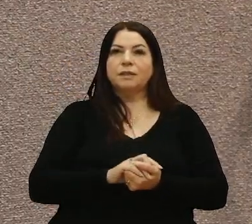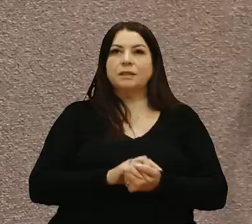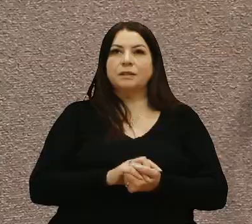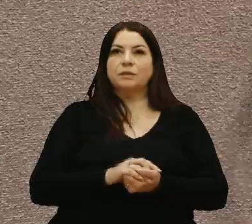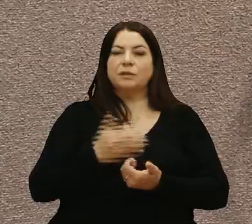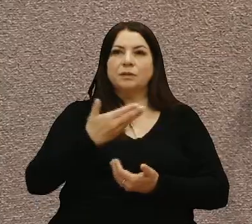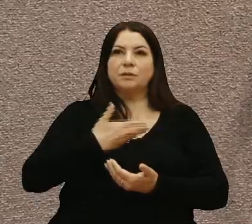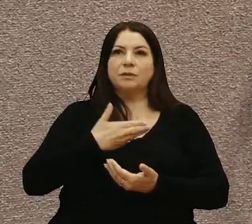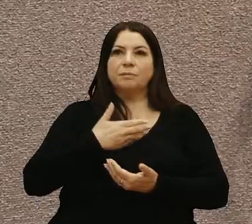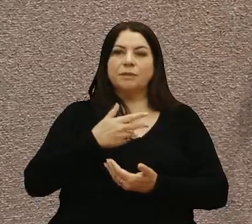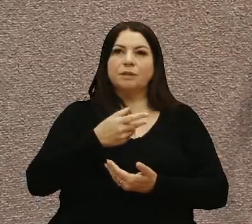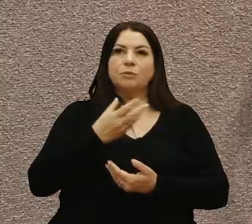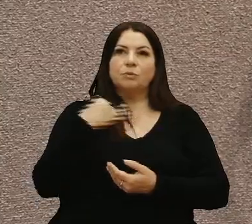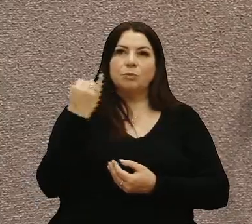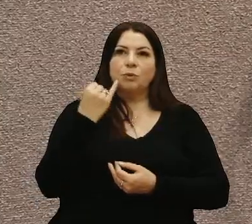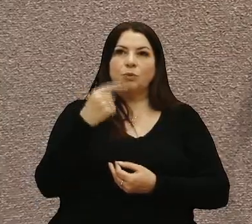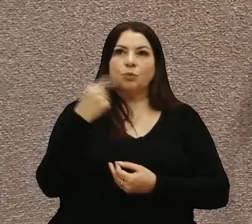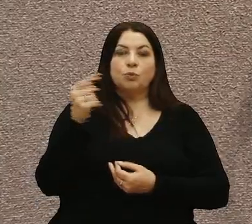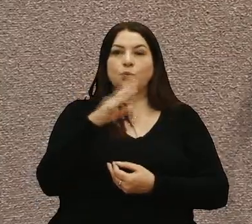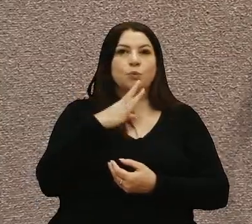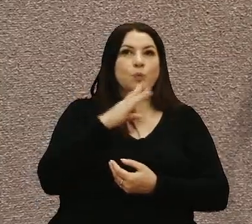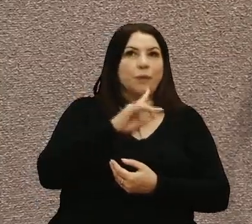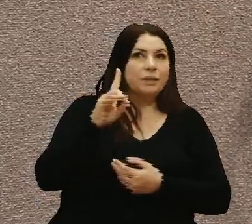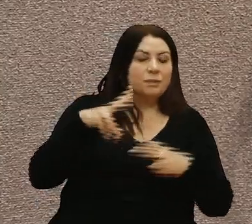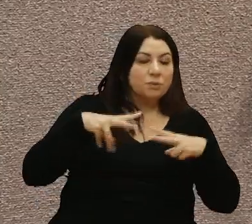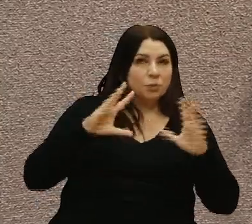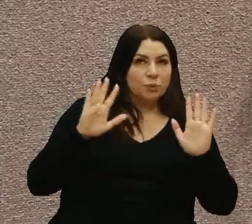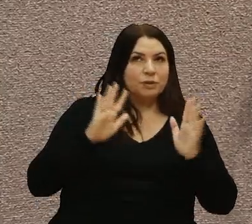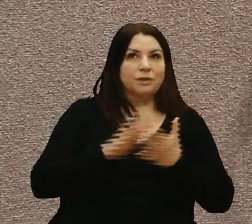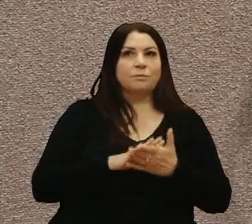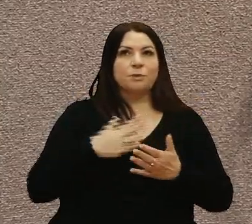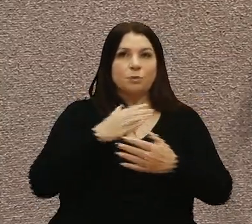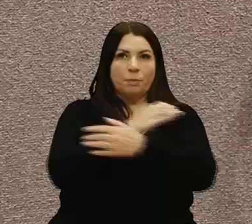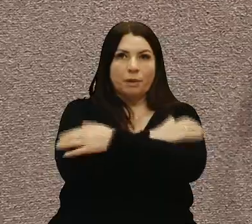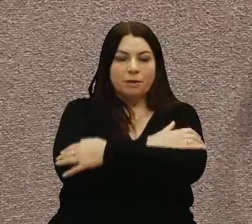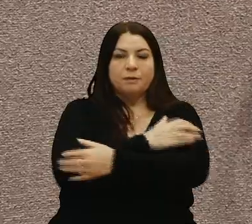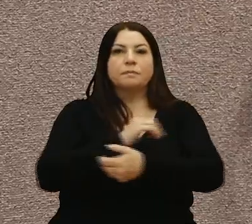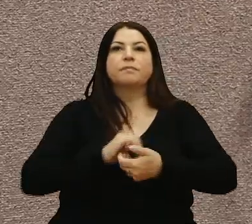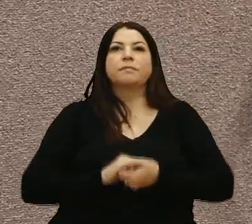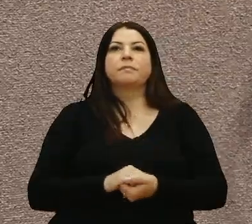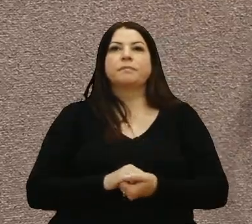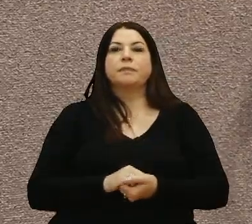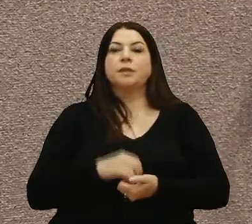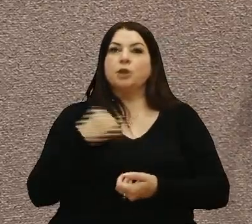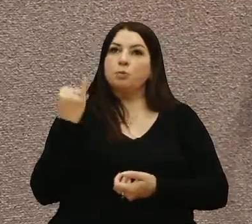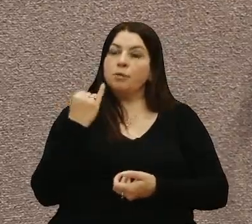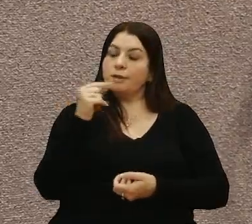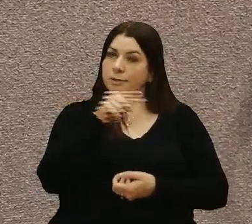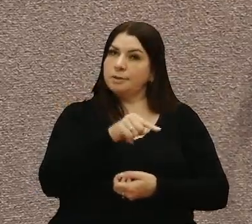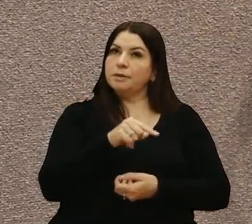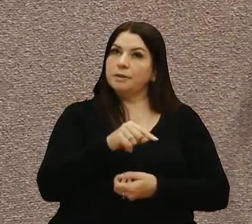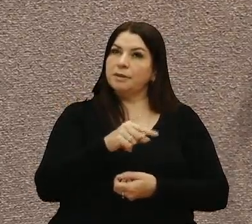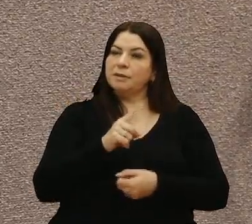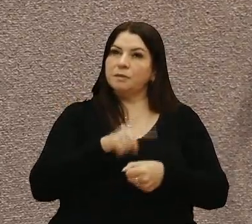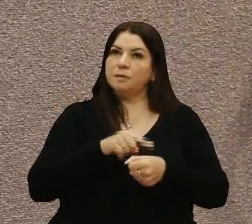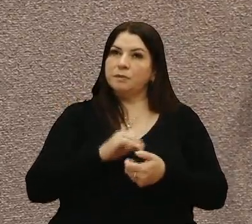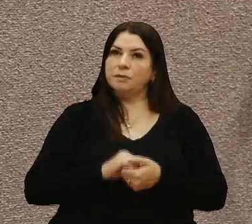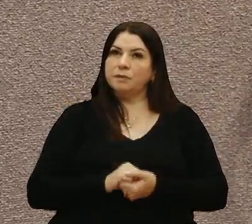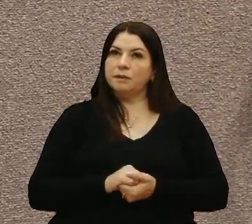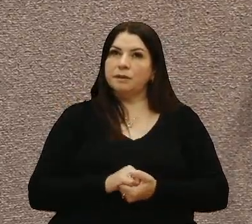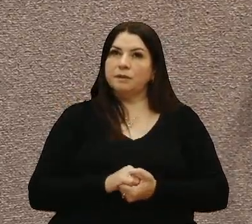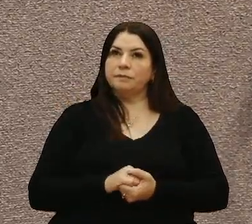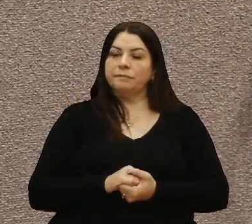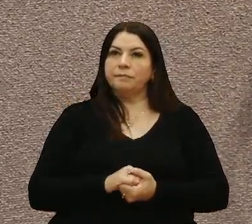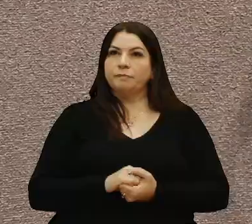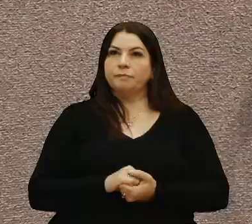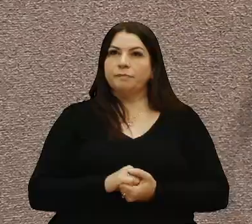é muito importante. Os outros eu ainda não conheço particularmente, mas o meu abraço é importantíssimo. Mas o meu tempo, presidente.